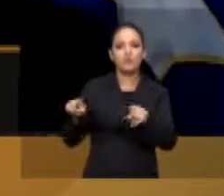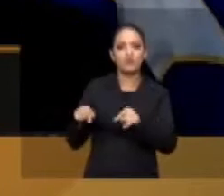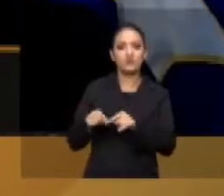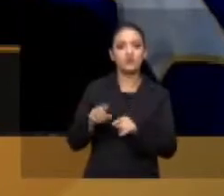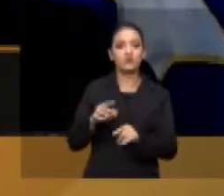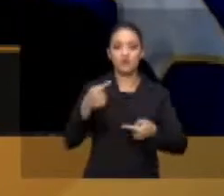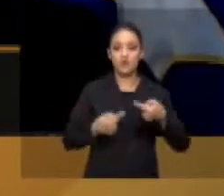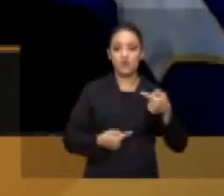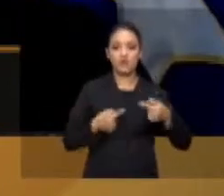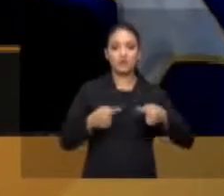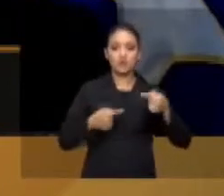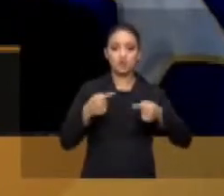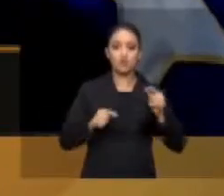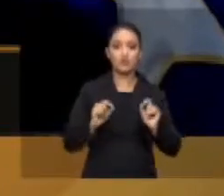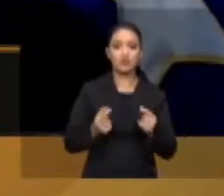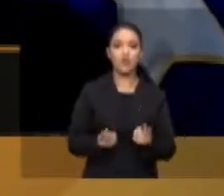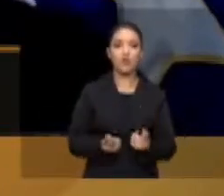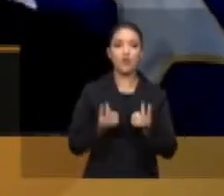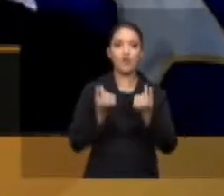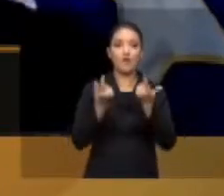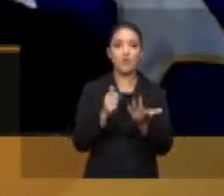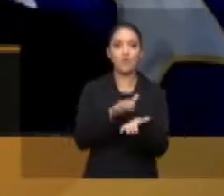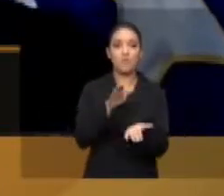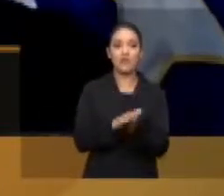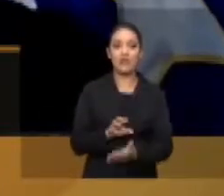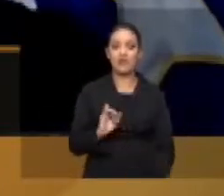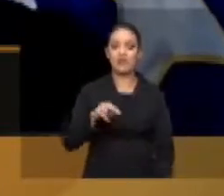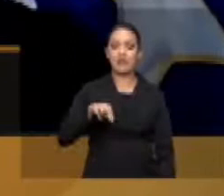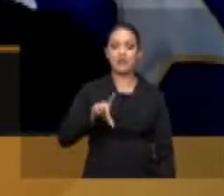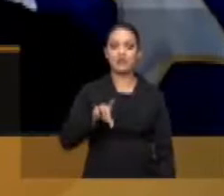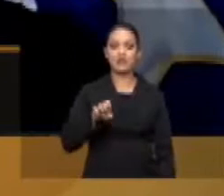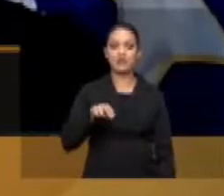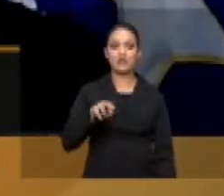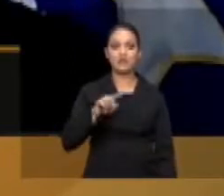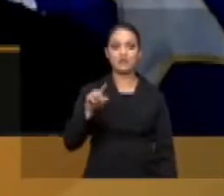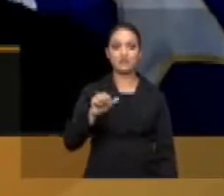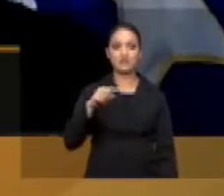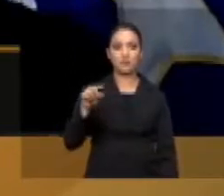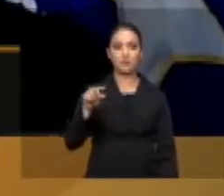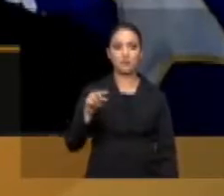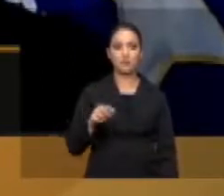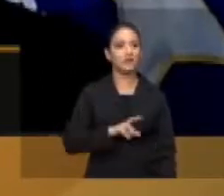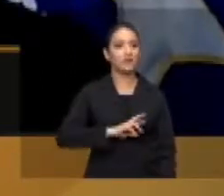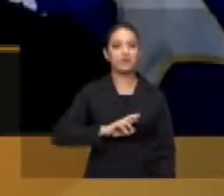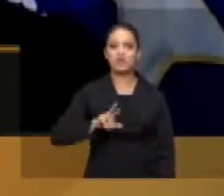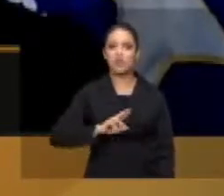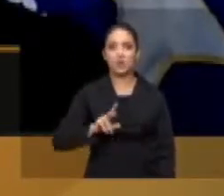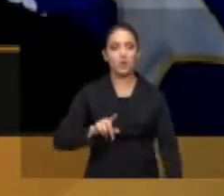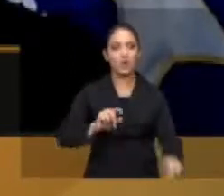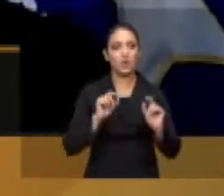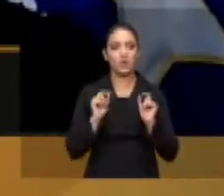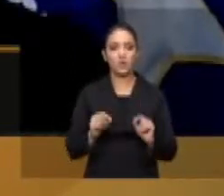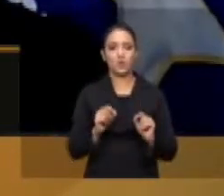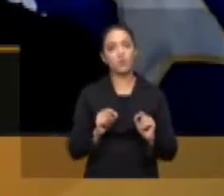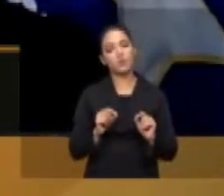se discute o valor da indenização. Não se discute questões de domínio que